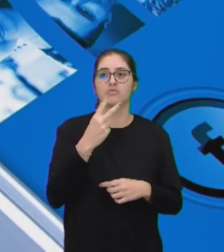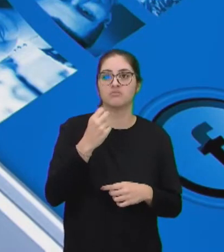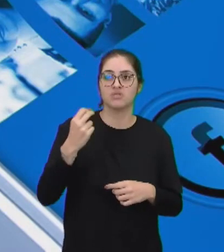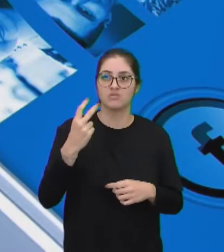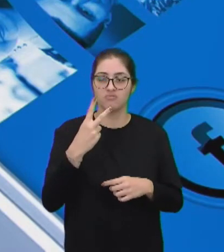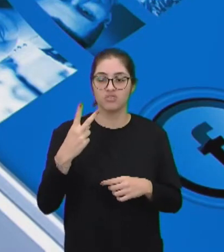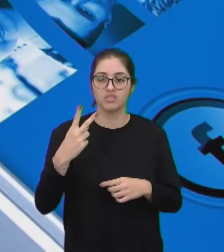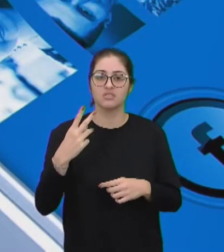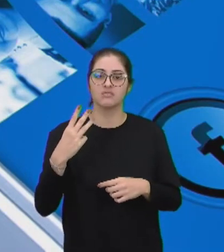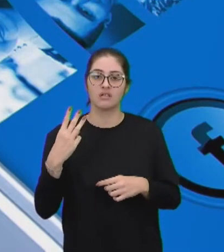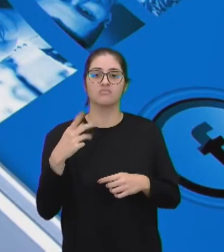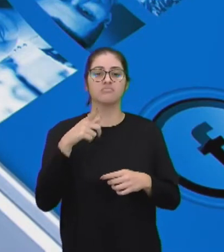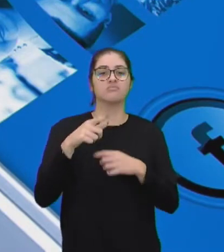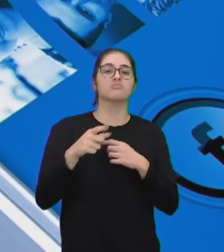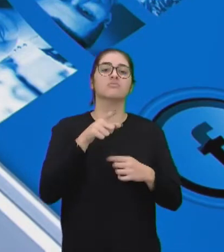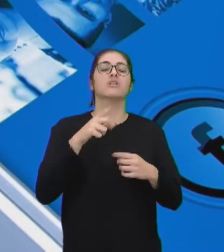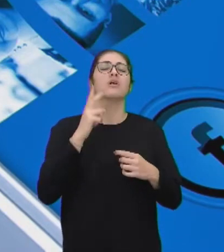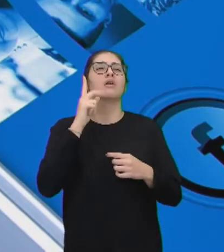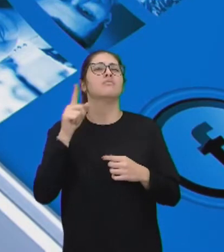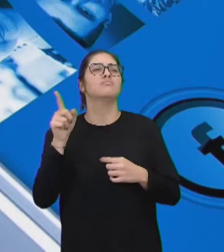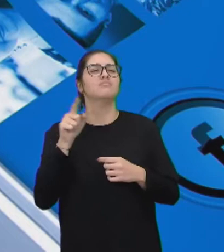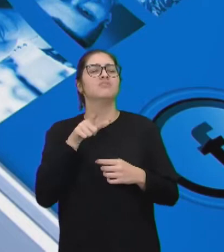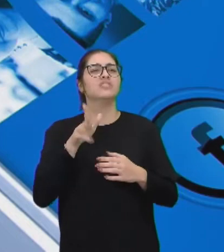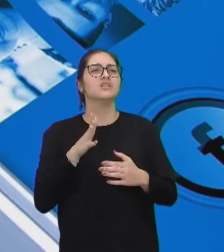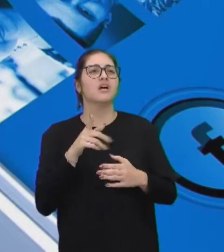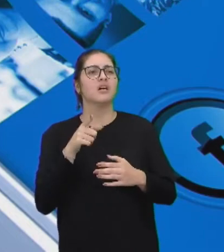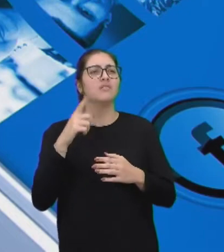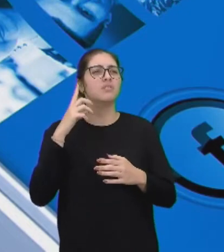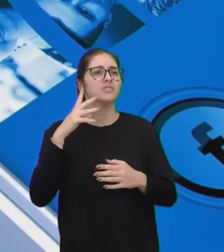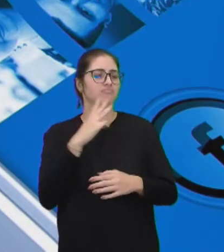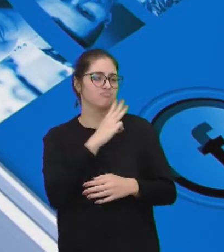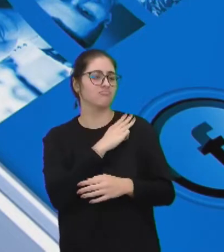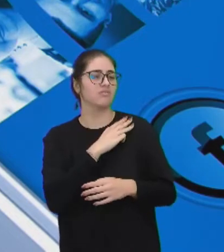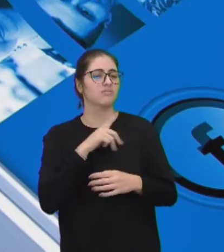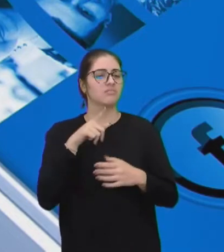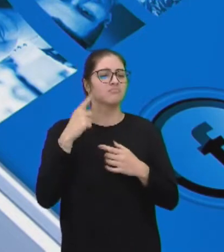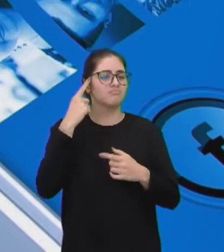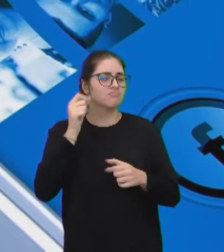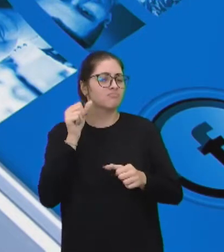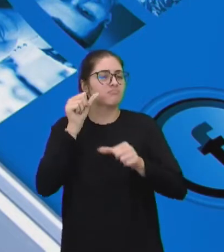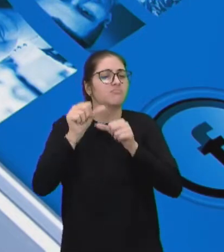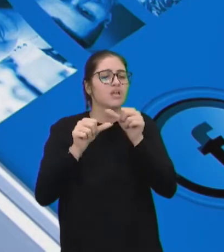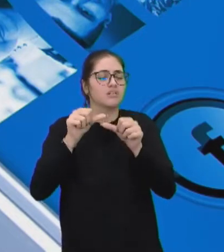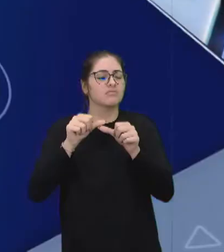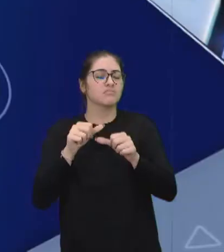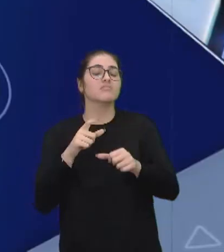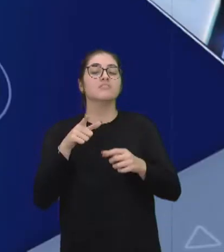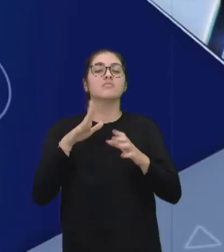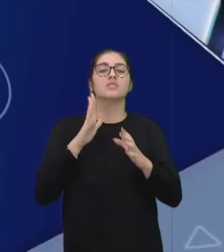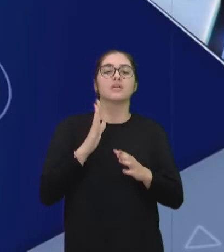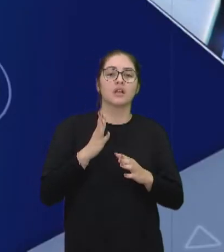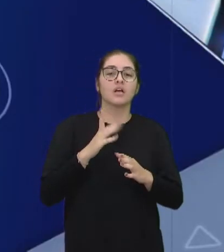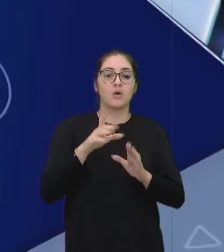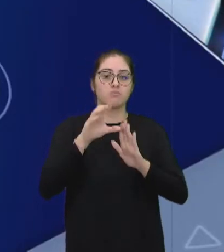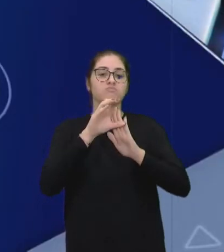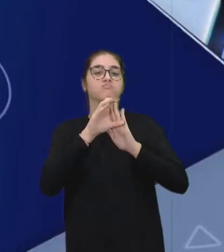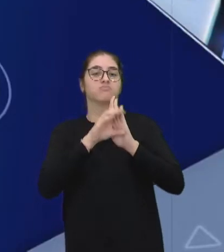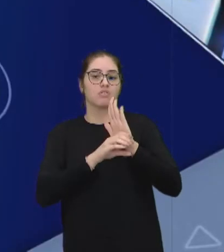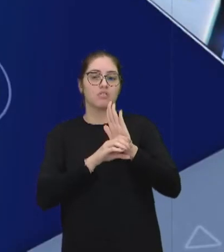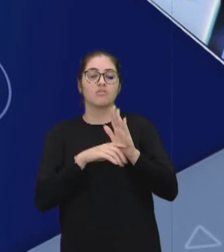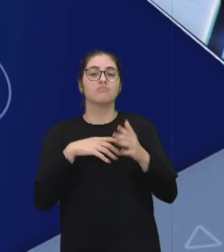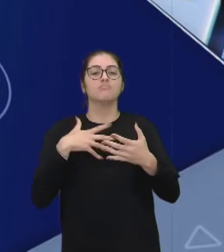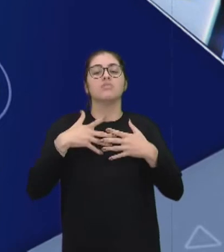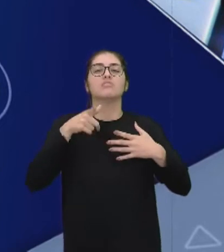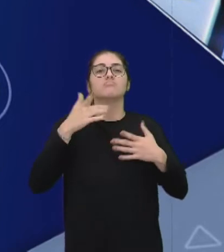3º ano do ensino médio, você já vai estar pensando de uma forma diferente, não é verdade, Prof. Fernanda? É verdade, isso já é currículo, né? Já é, a gente não